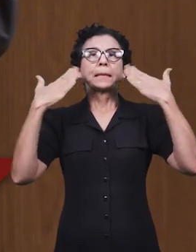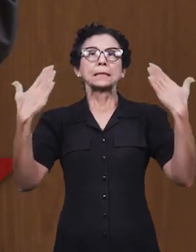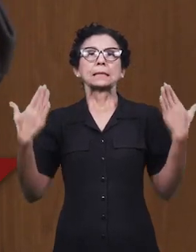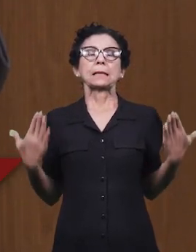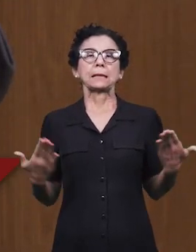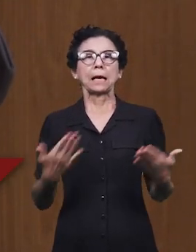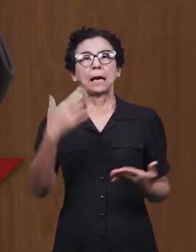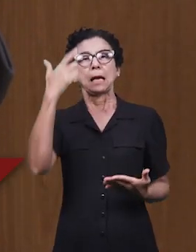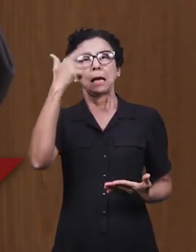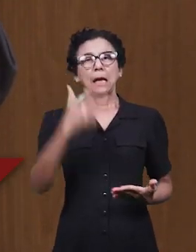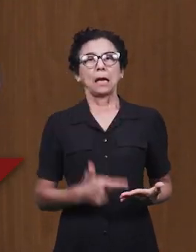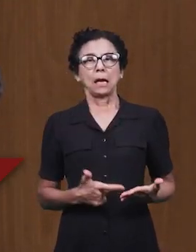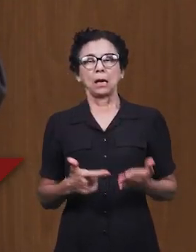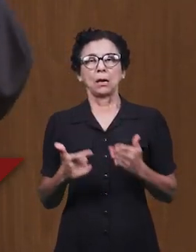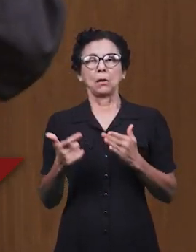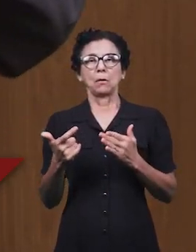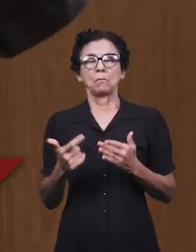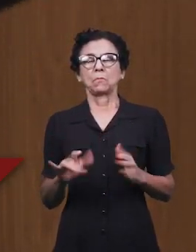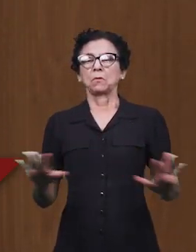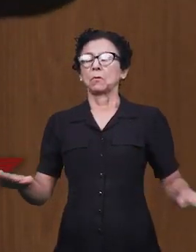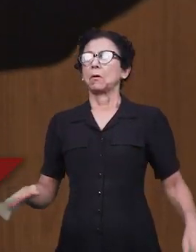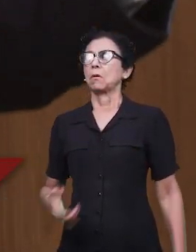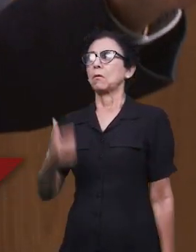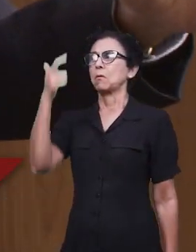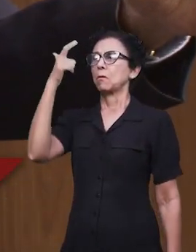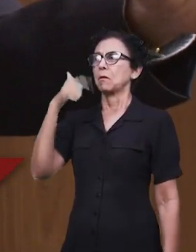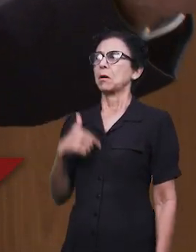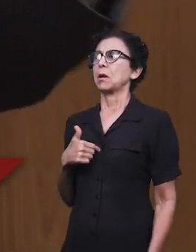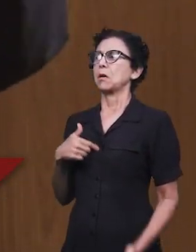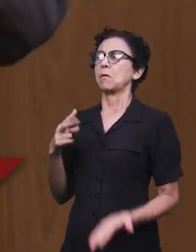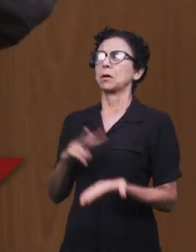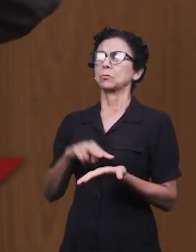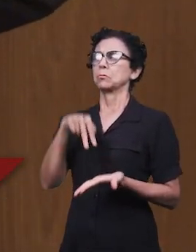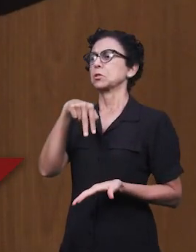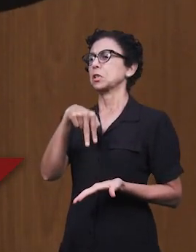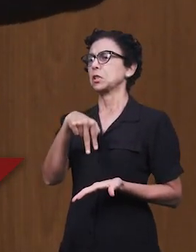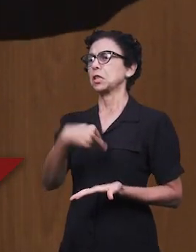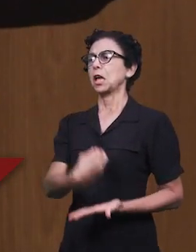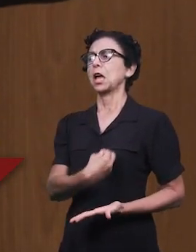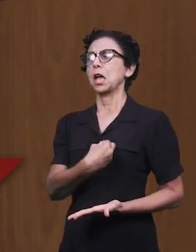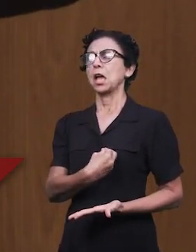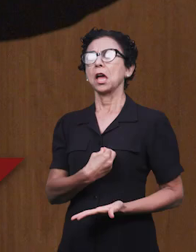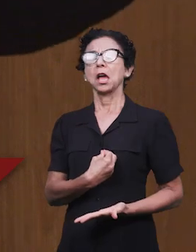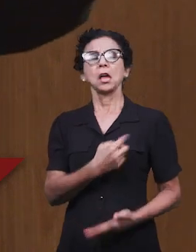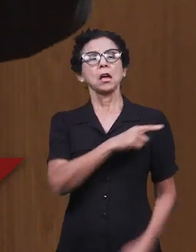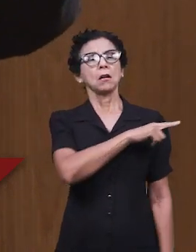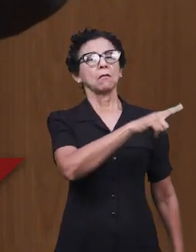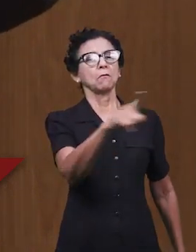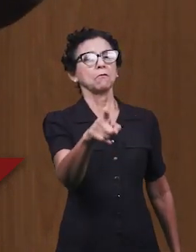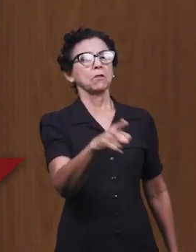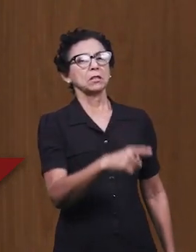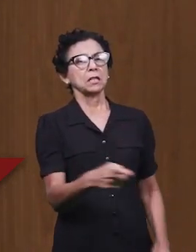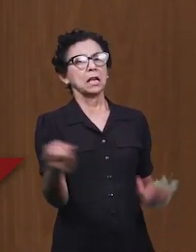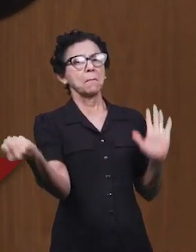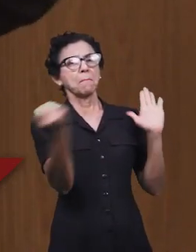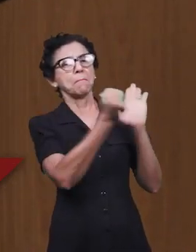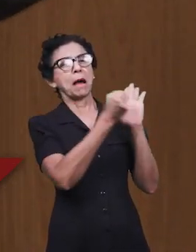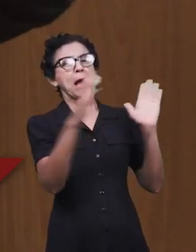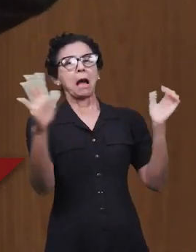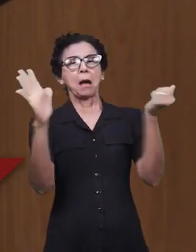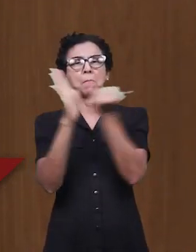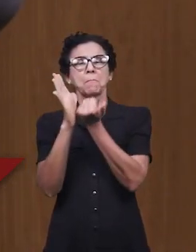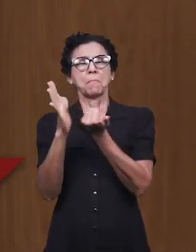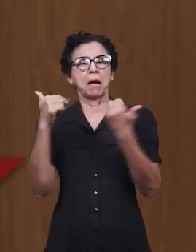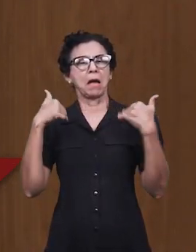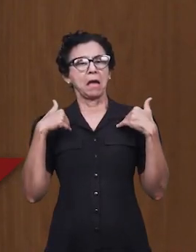Em momento nenhum. Ele disse, olha aqui, eu ressuscitei e pronto, estou aqui, me mataram, né? Morri, não, estou vivo